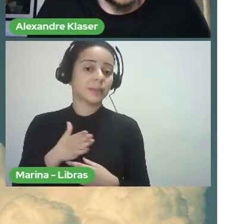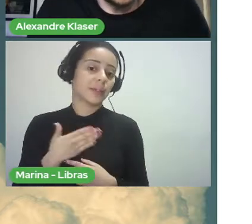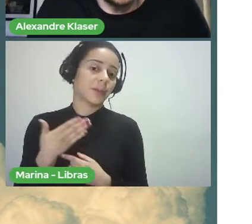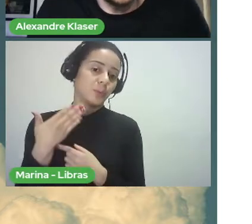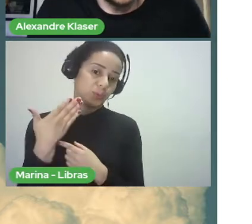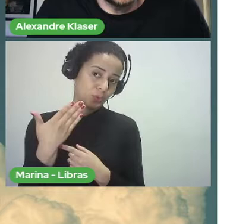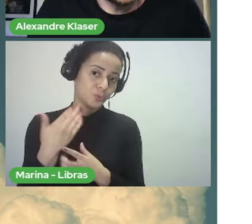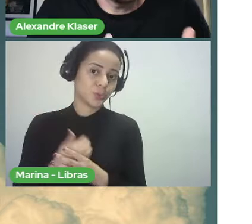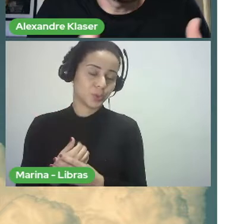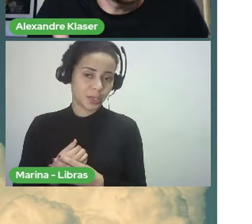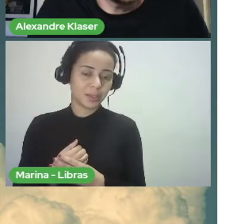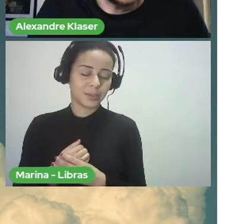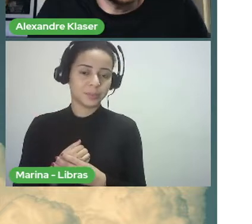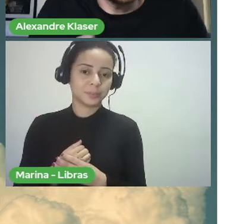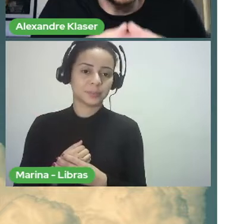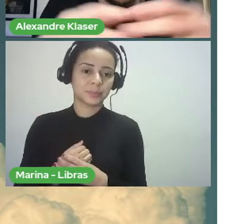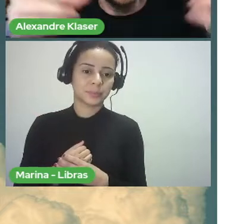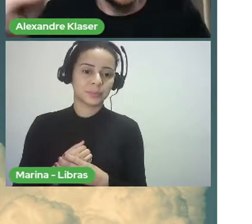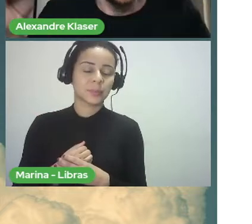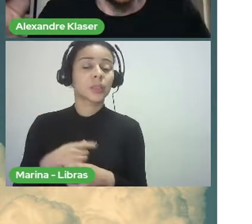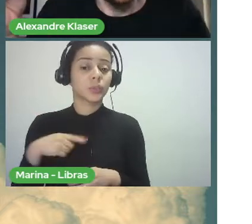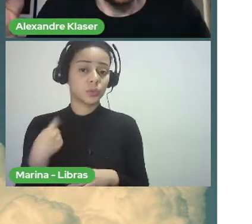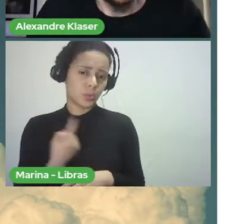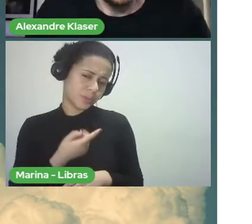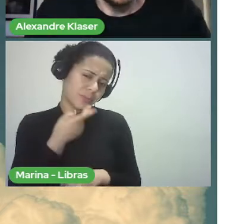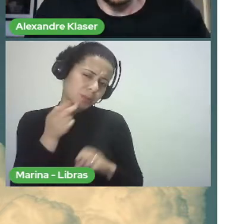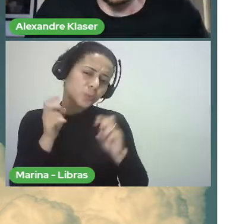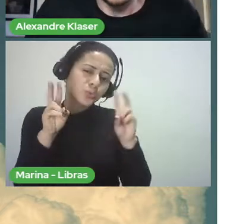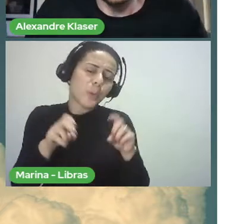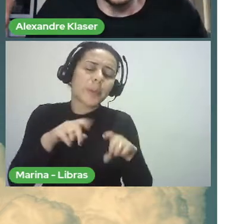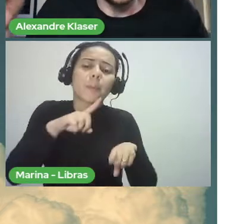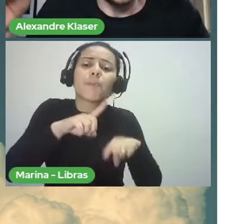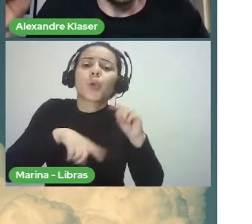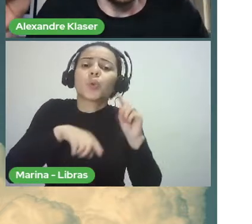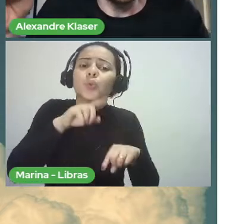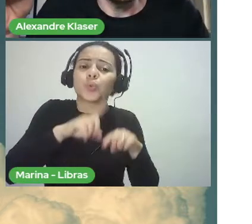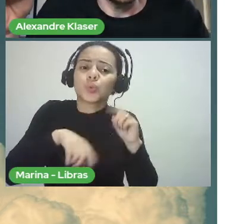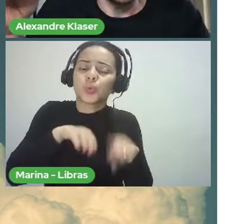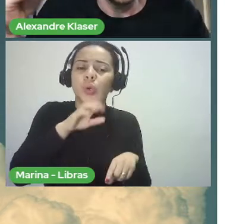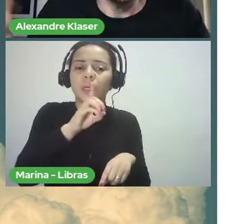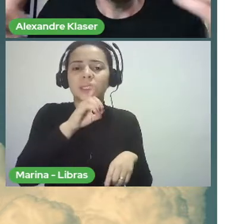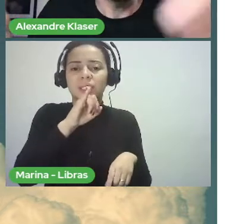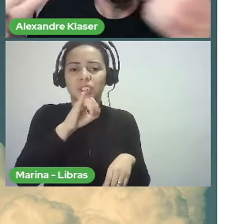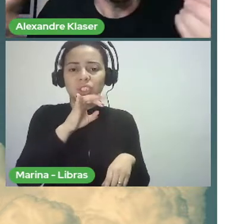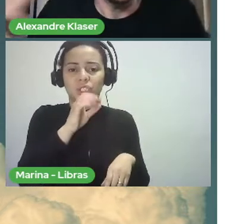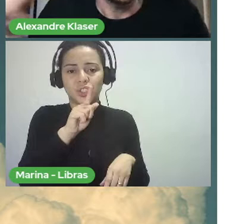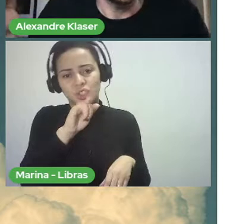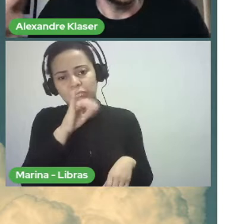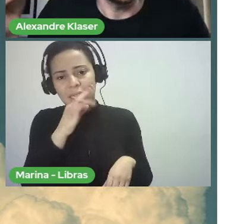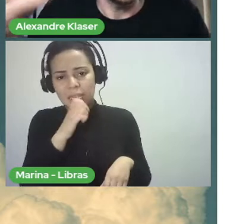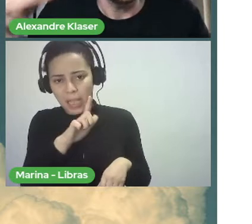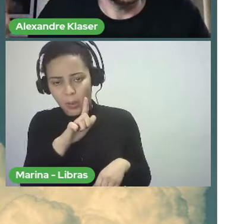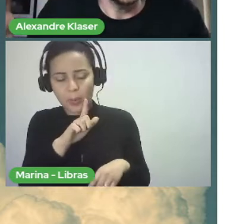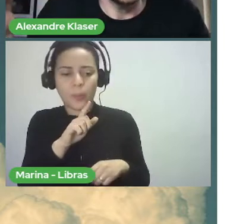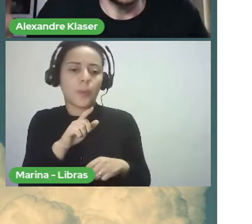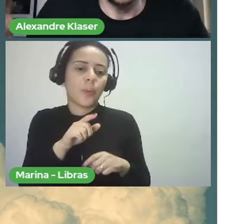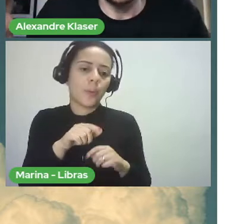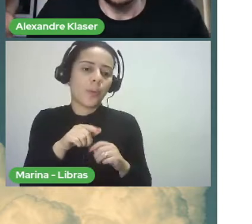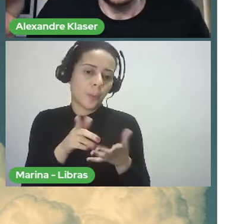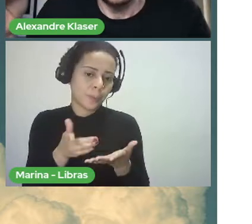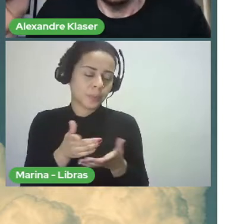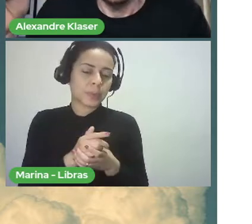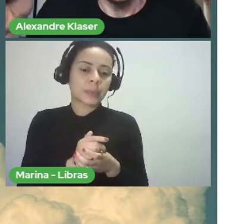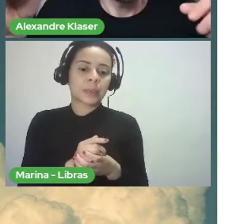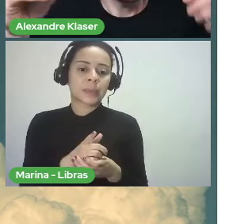fala de soluções digitais, produtos digitais, mas basicamente isso, um produto, muitas vezes, ele é uma coleção de pontos, de touch points, que a gente